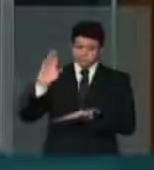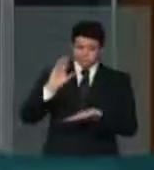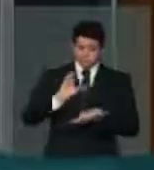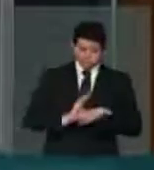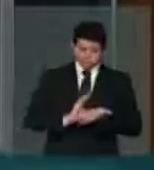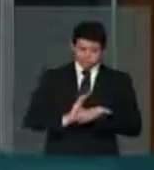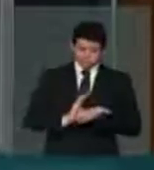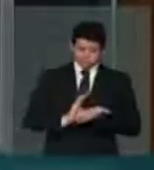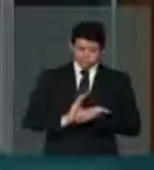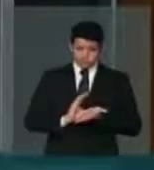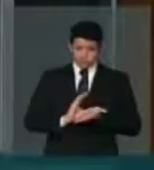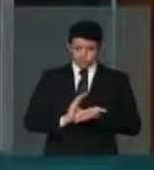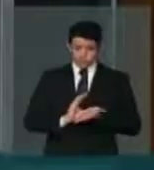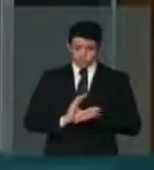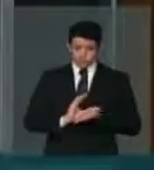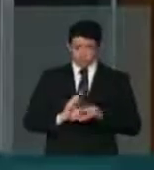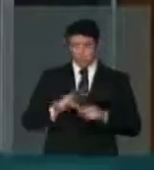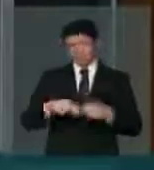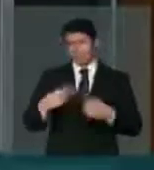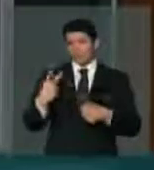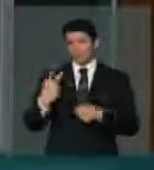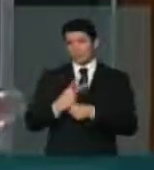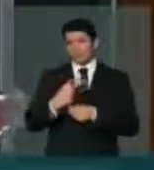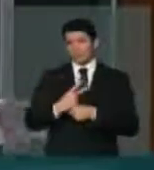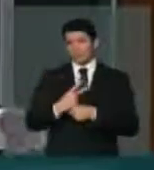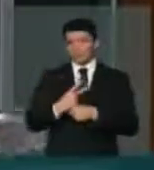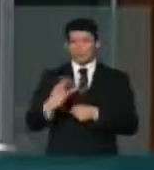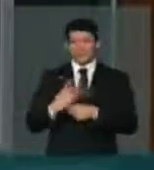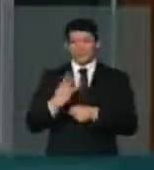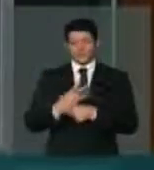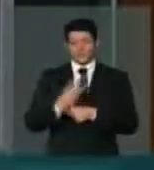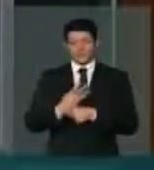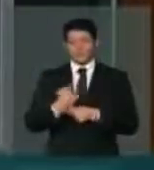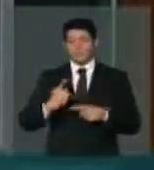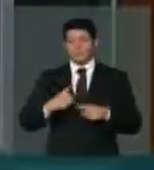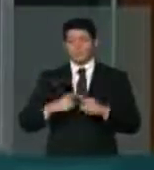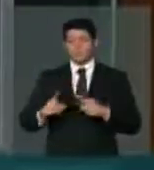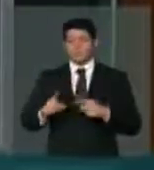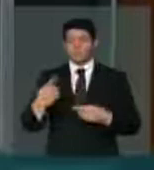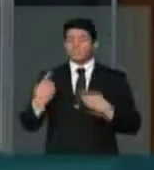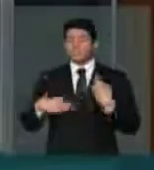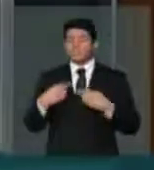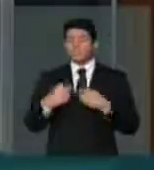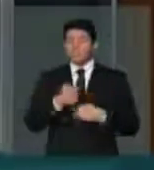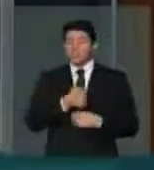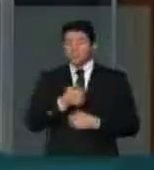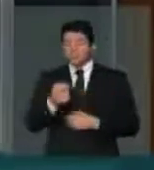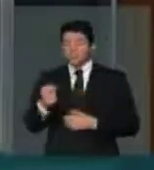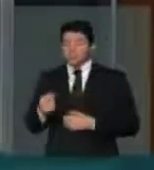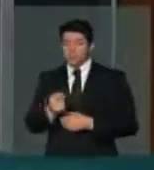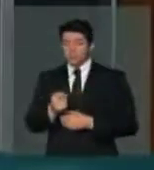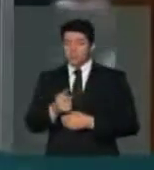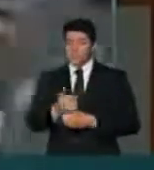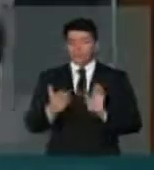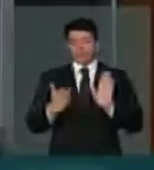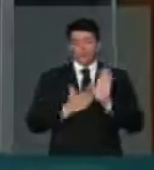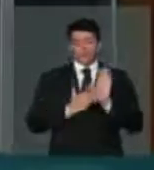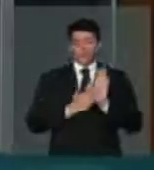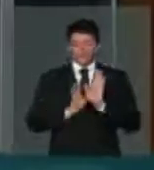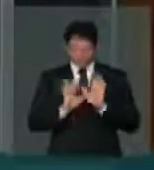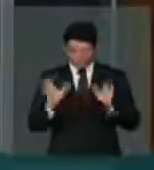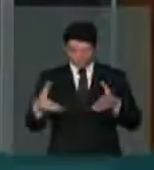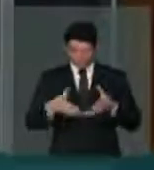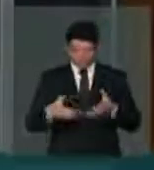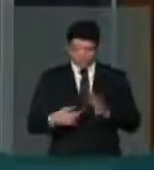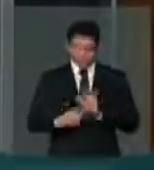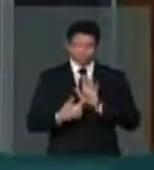com a terceirização, mas pouco discutiu o conjunto da proposta. E nós